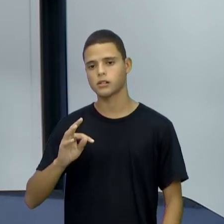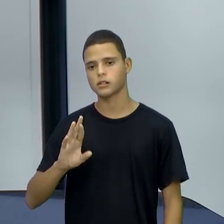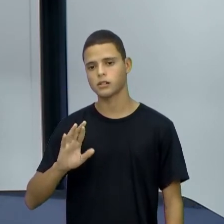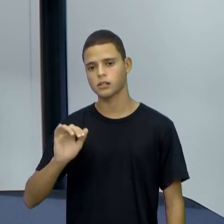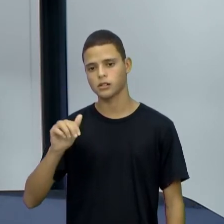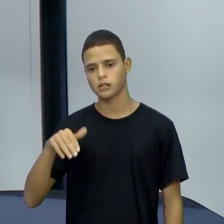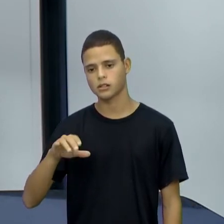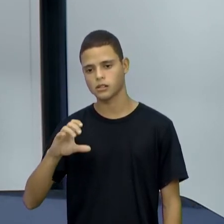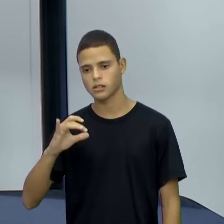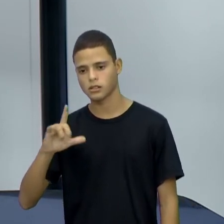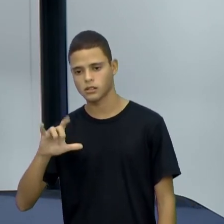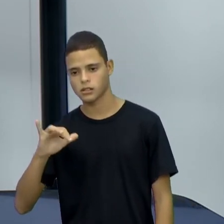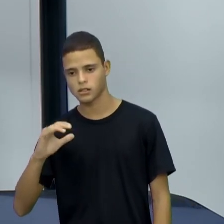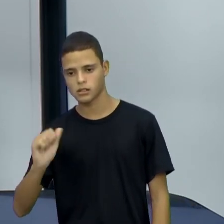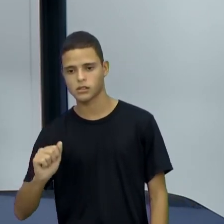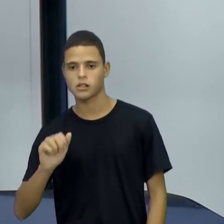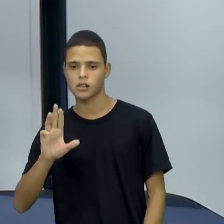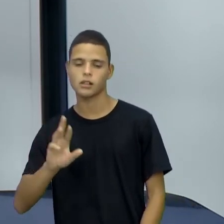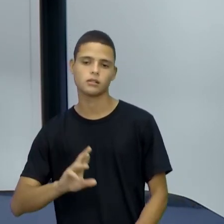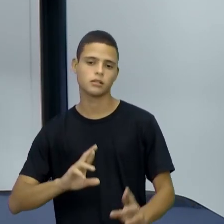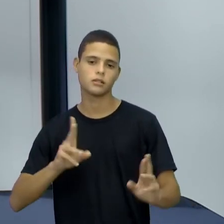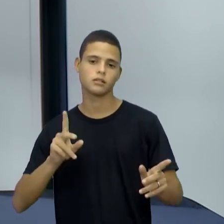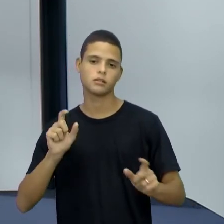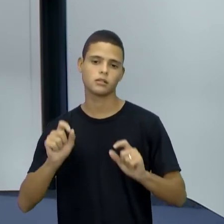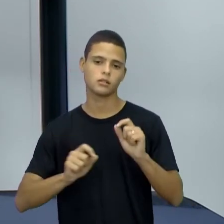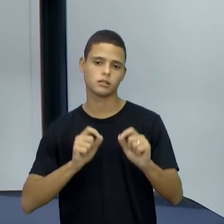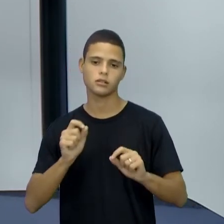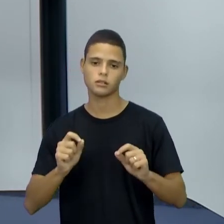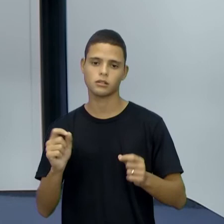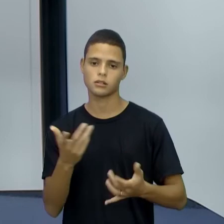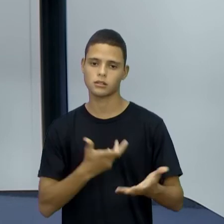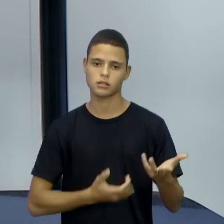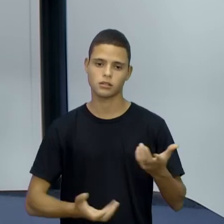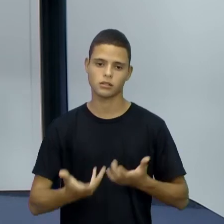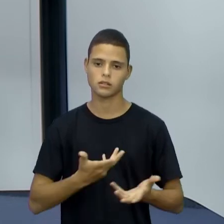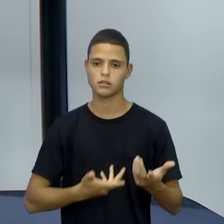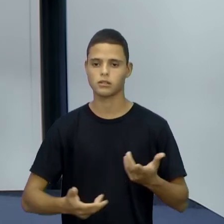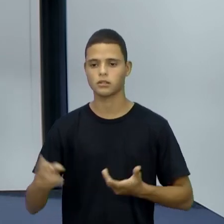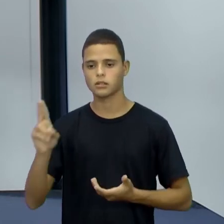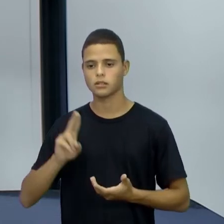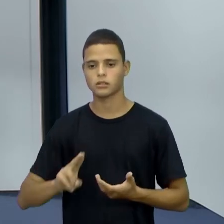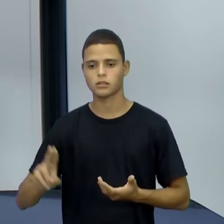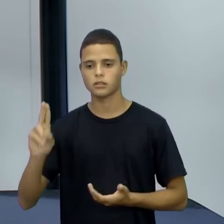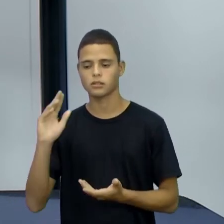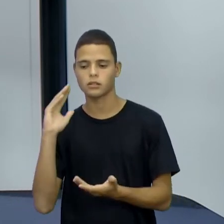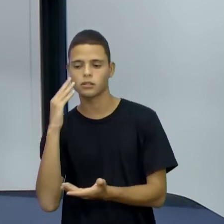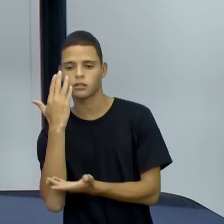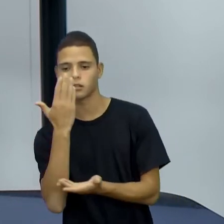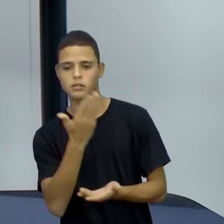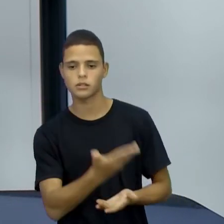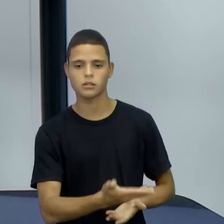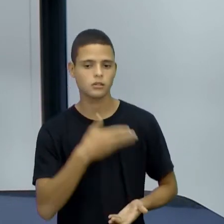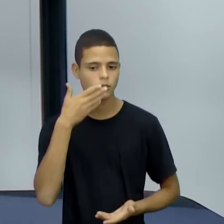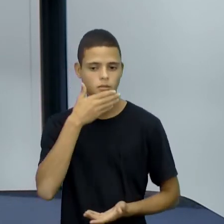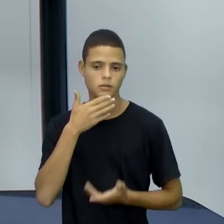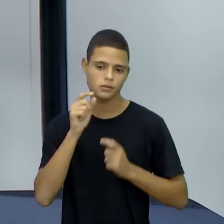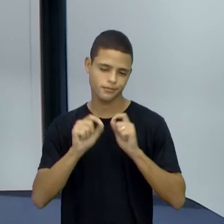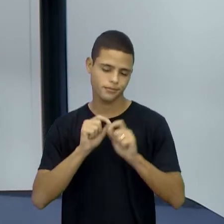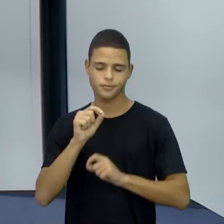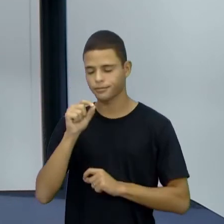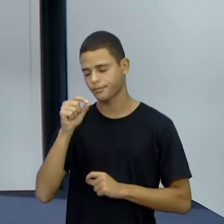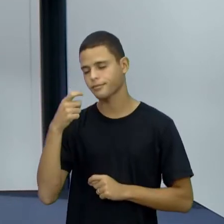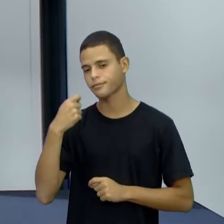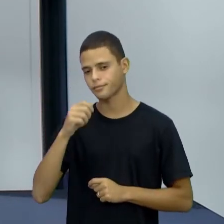única diferença é o que você vai pôr fogo, tá bom? O que você vai gerar o calor. Beleza?